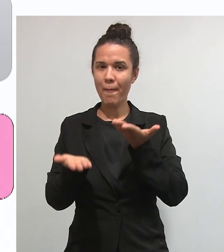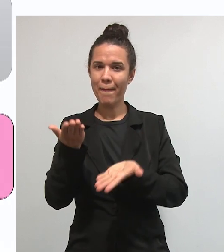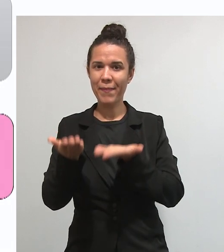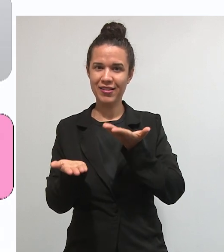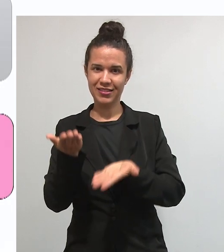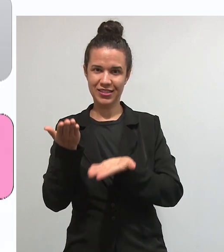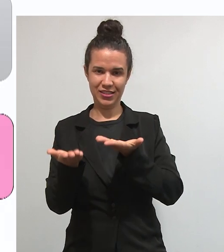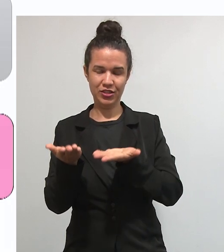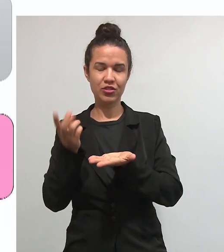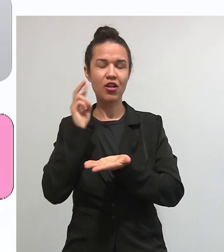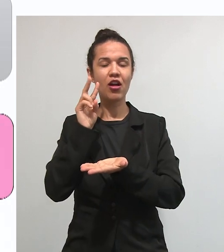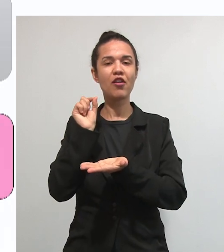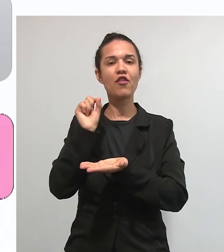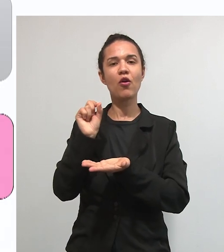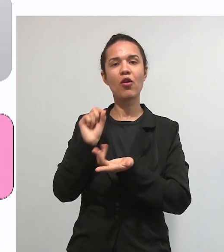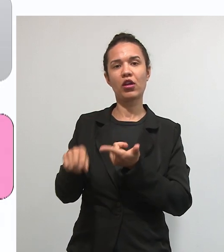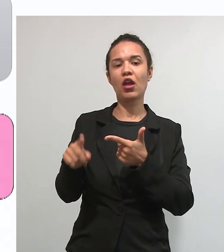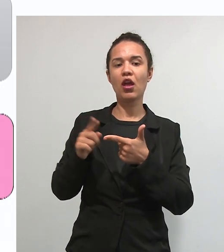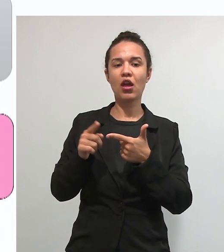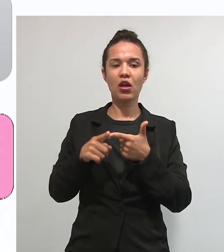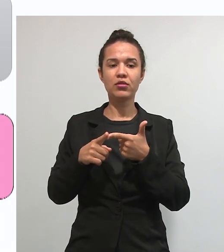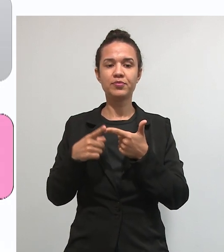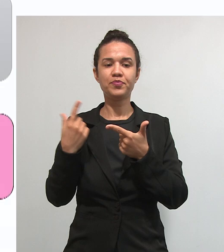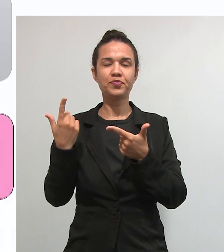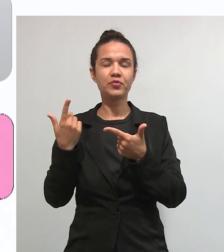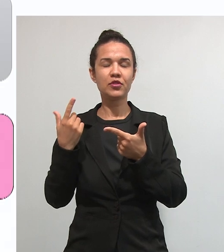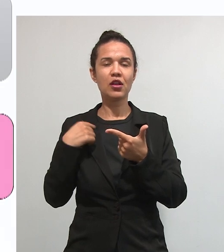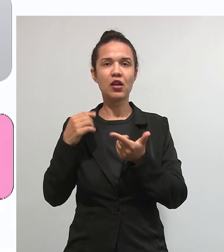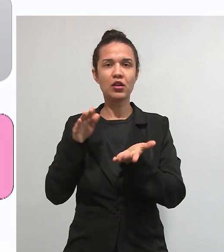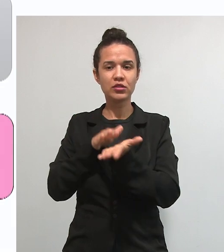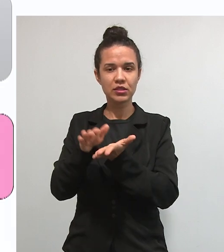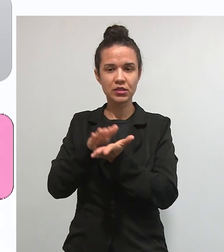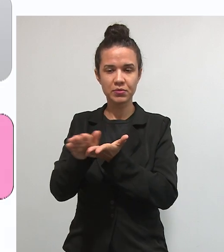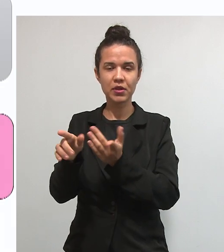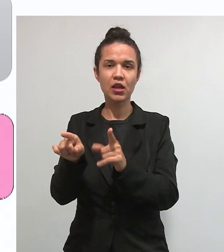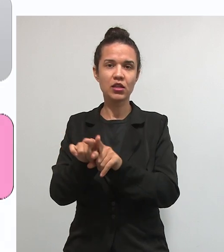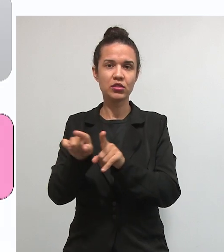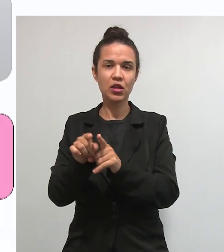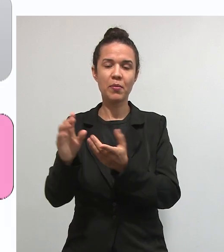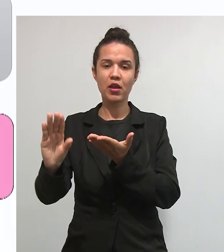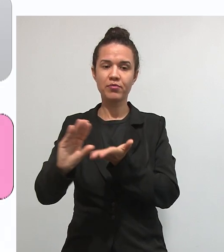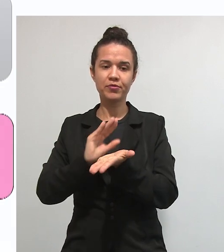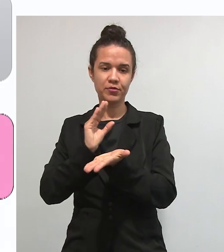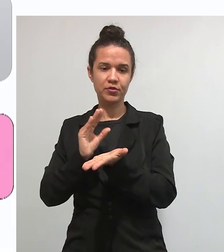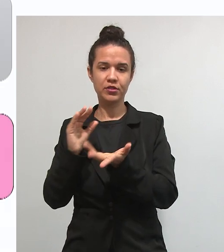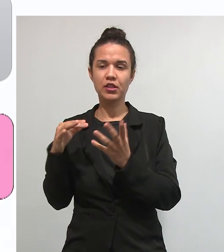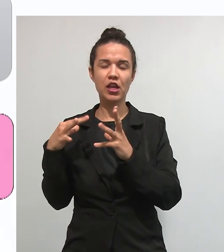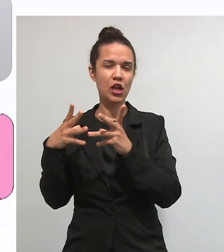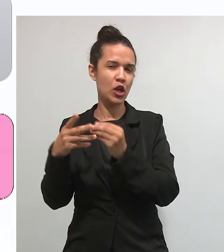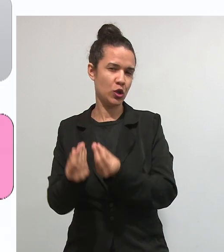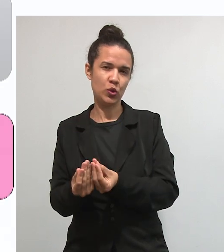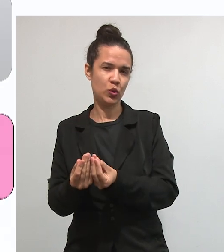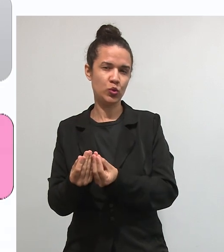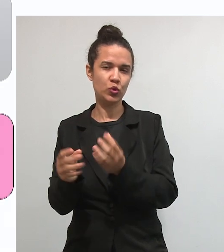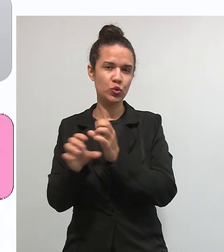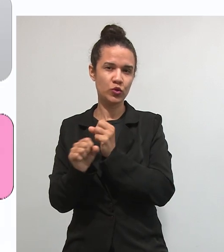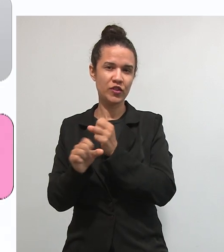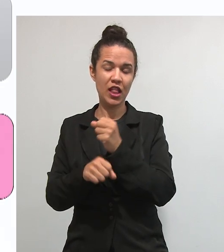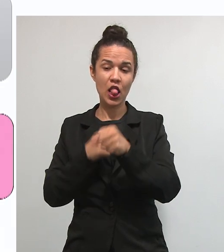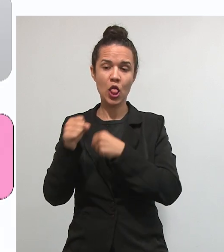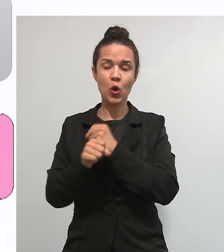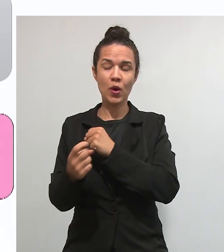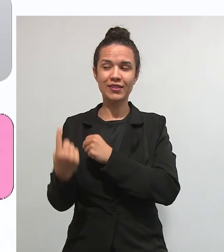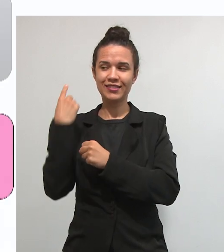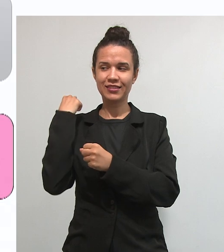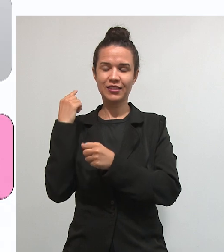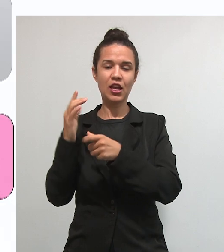e extra-orçamentário, além dos saldos de disponibilidade dos períodos anteriores e seguinte. Nós vamos